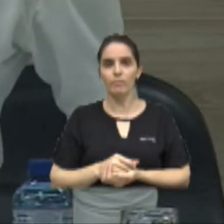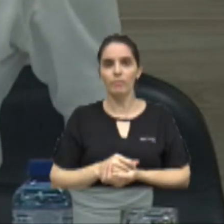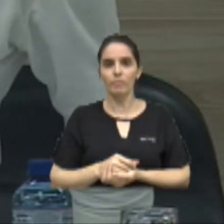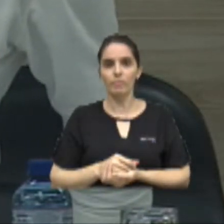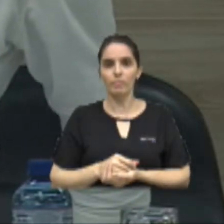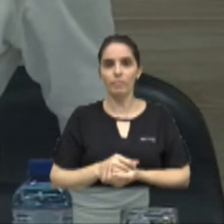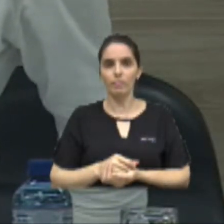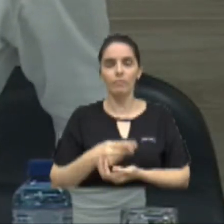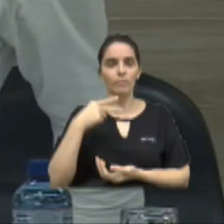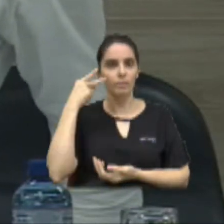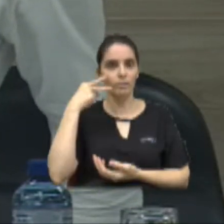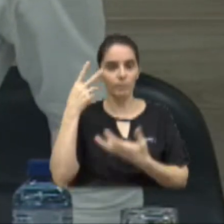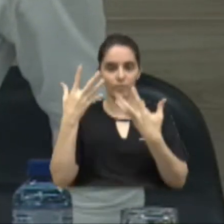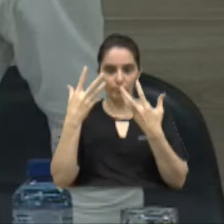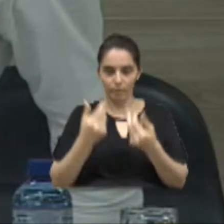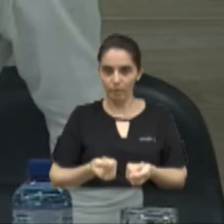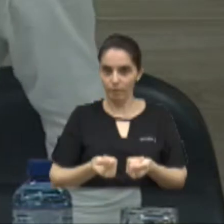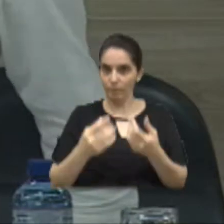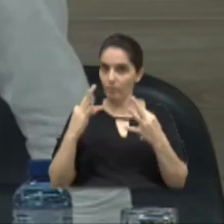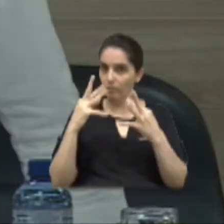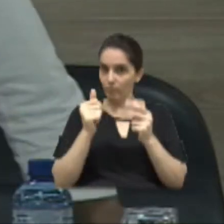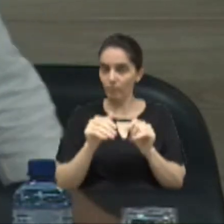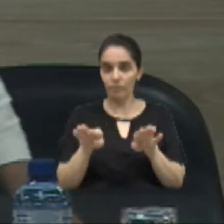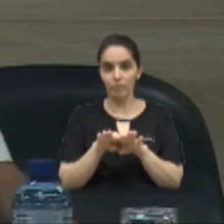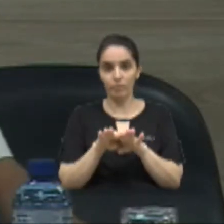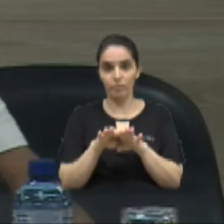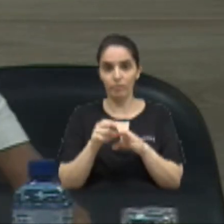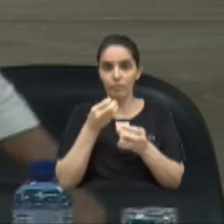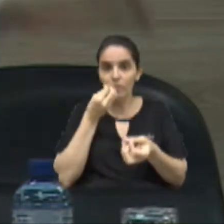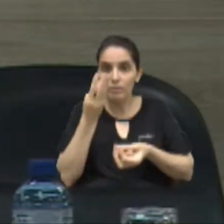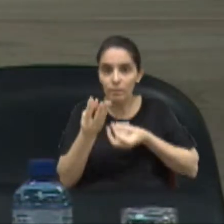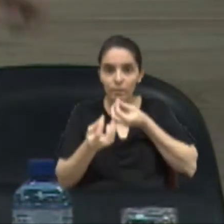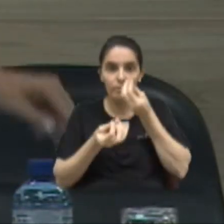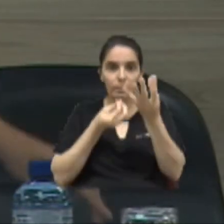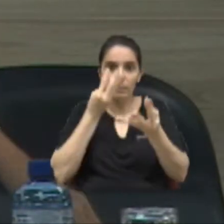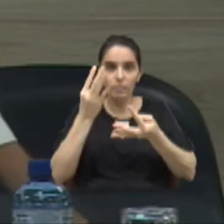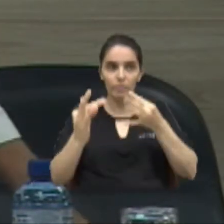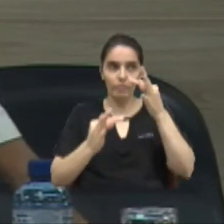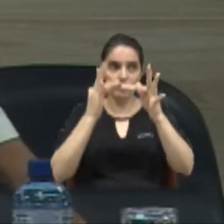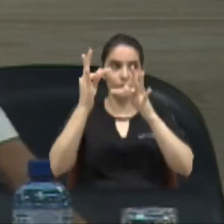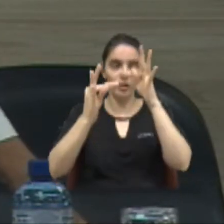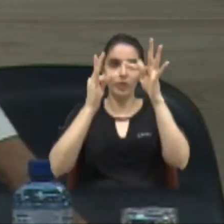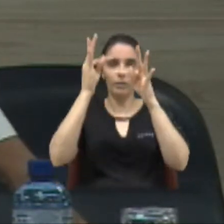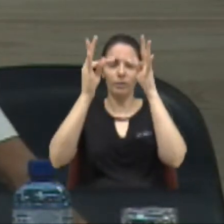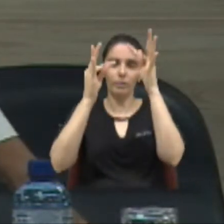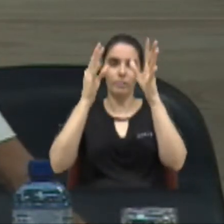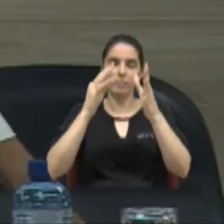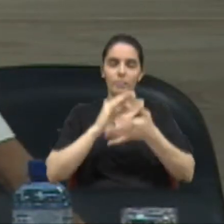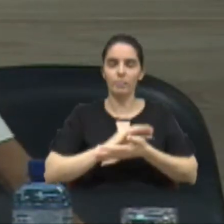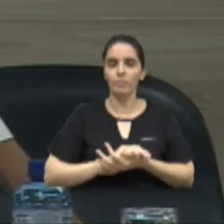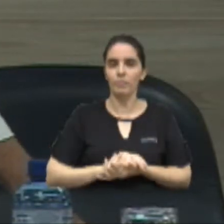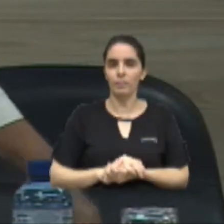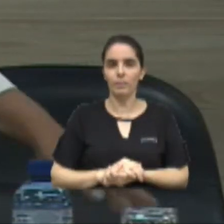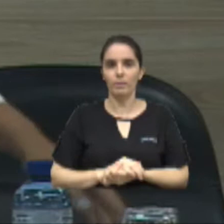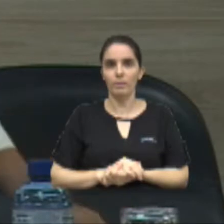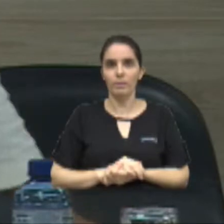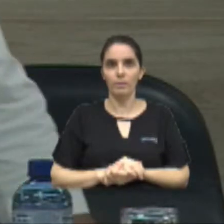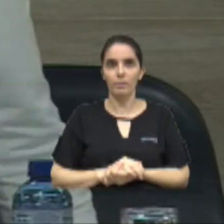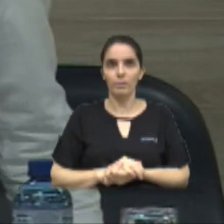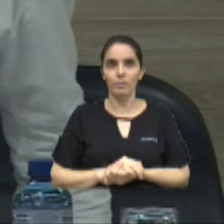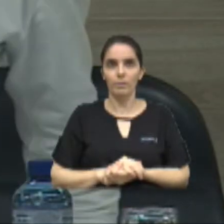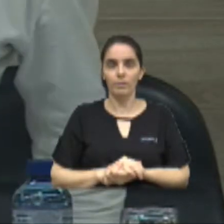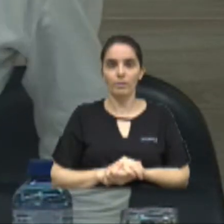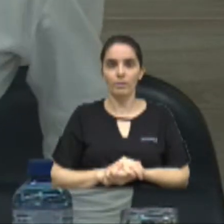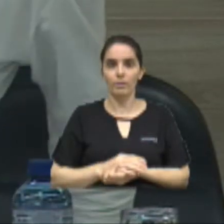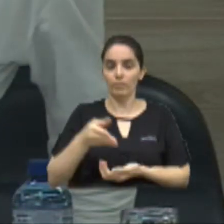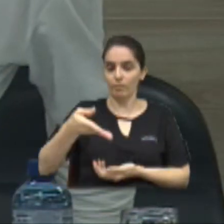e vamos buscar também as informações técnicas necessárias para se entender todo esse processo. Então,